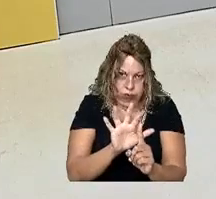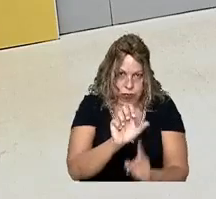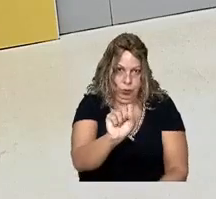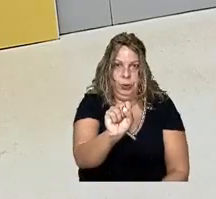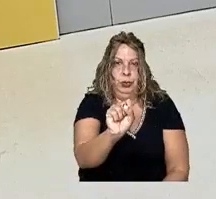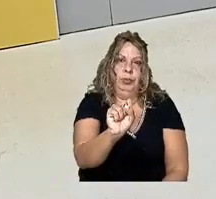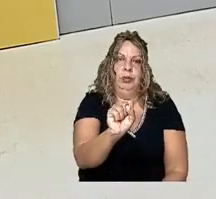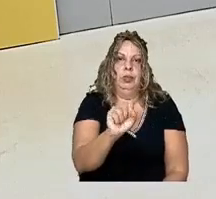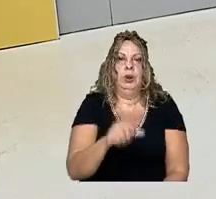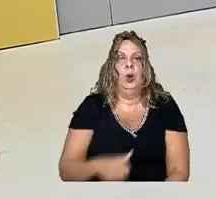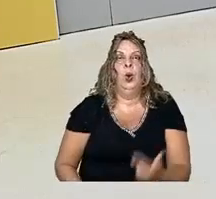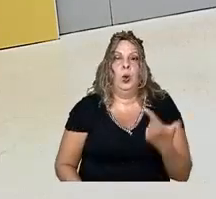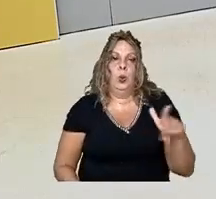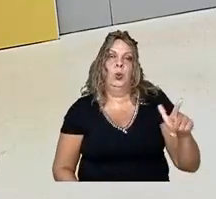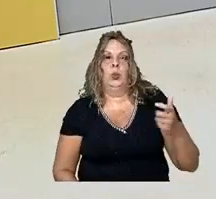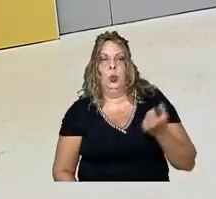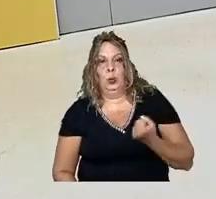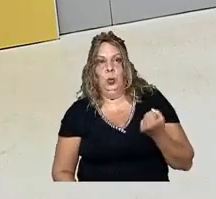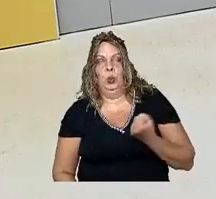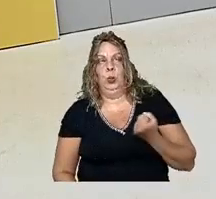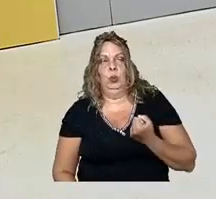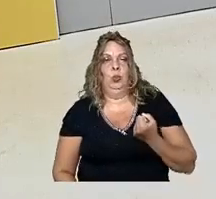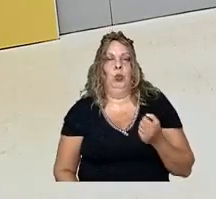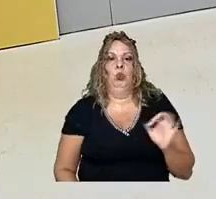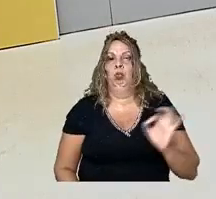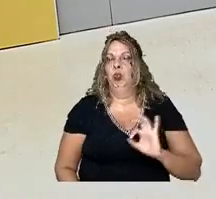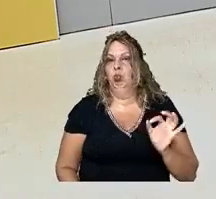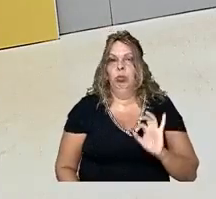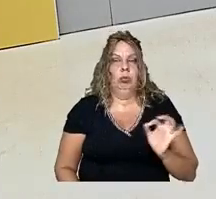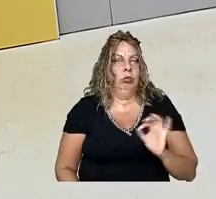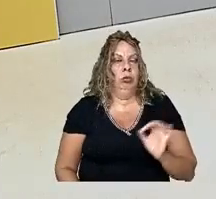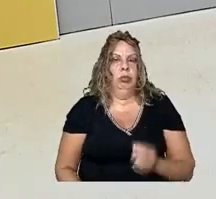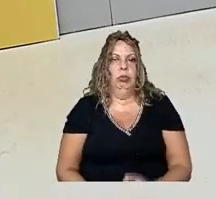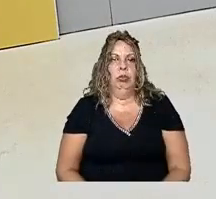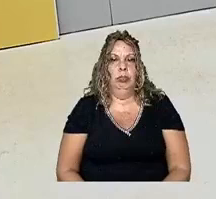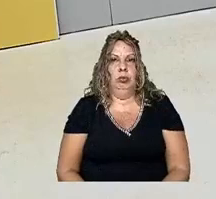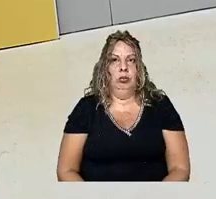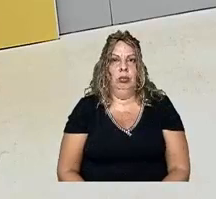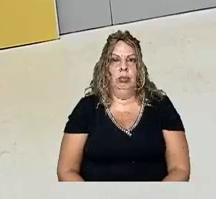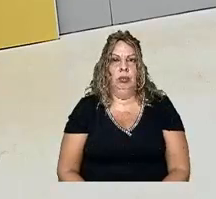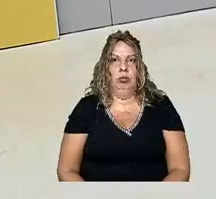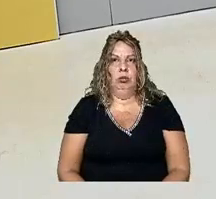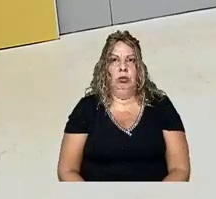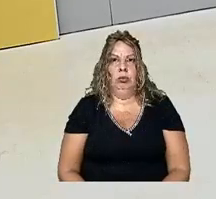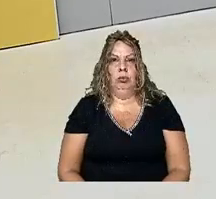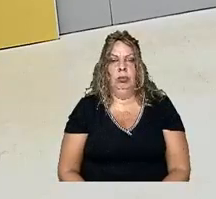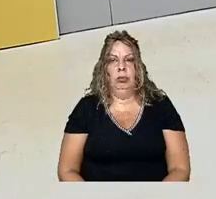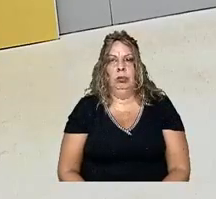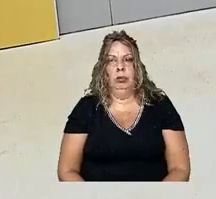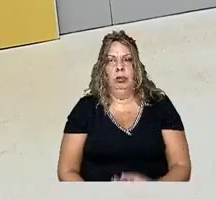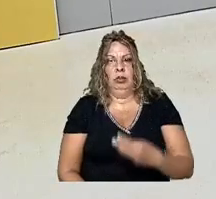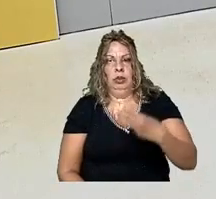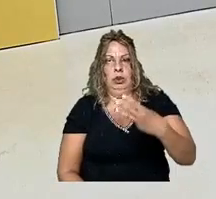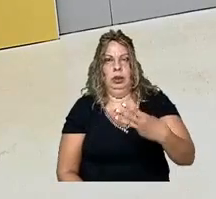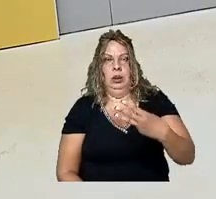ó, vamos chamar mais uma bolinha. Não foi com a 46. Subiu mais uma bolinha, bolinha de número